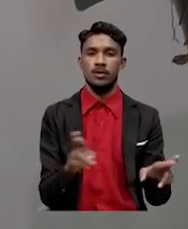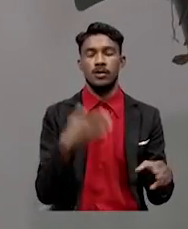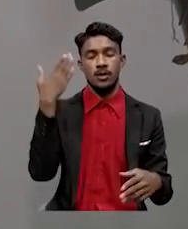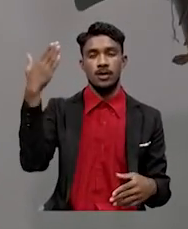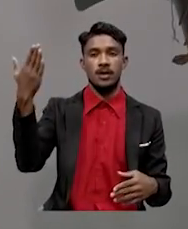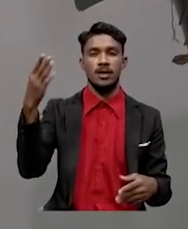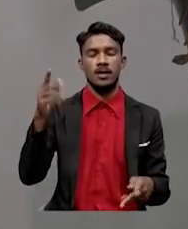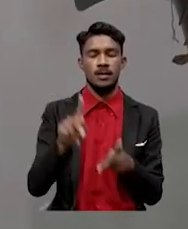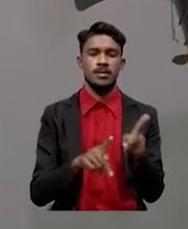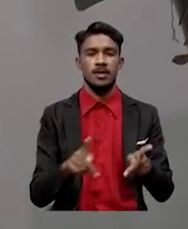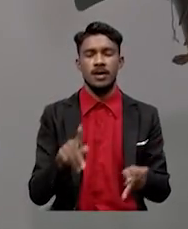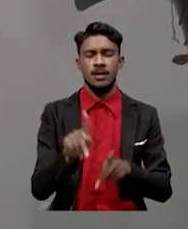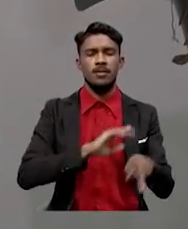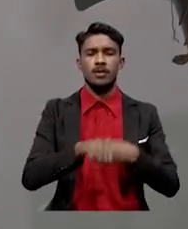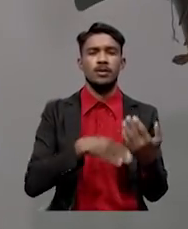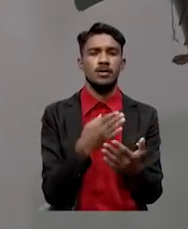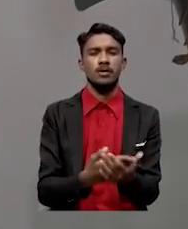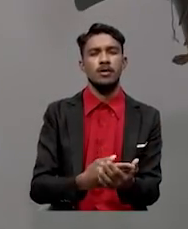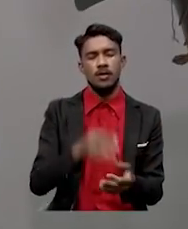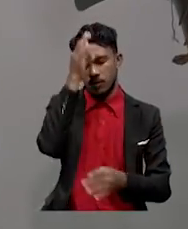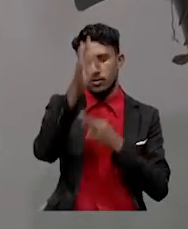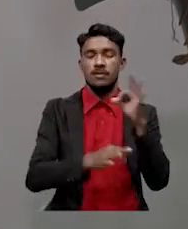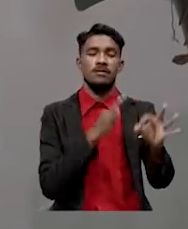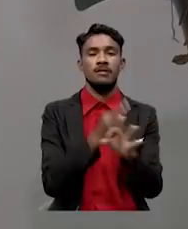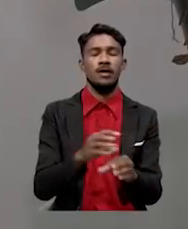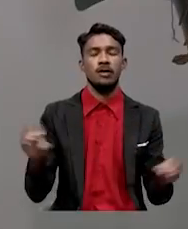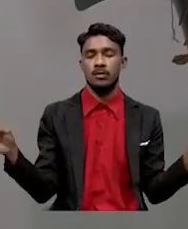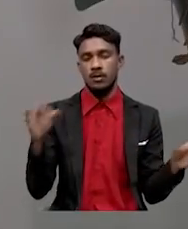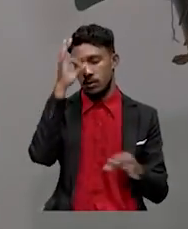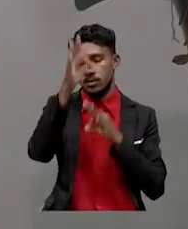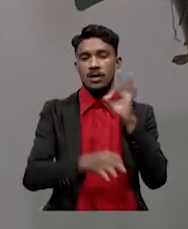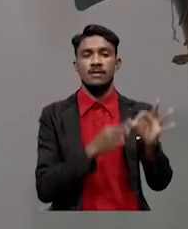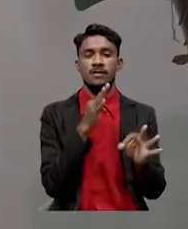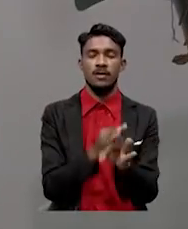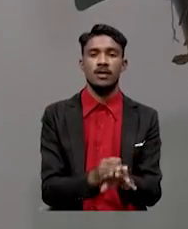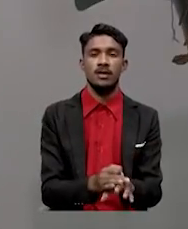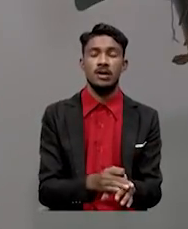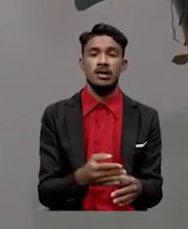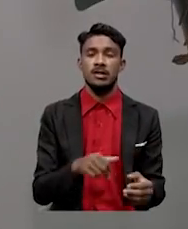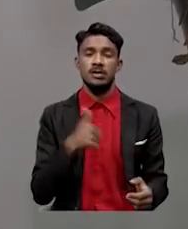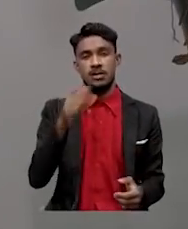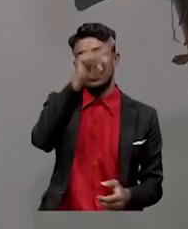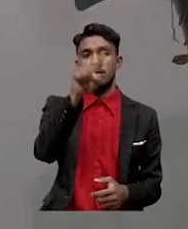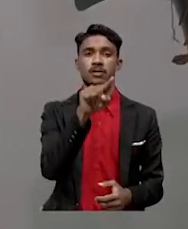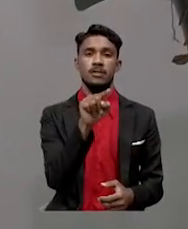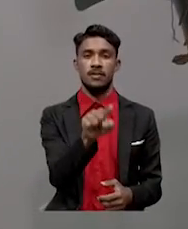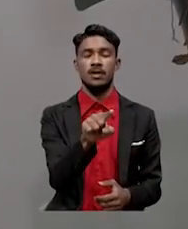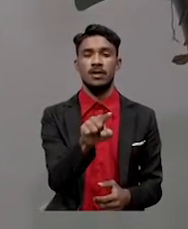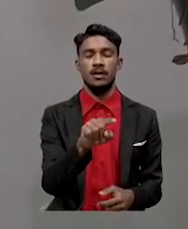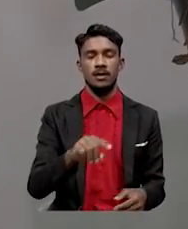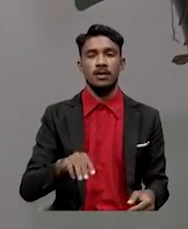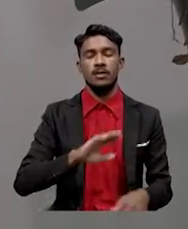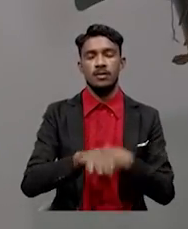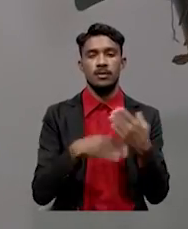bikudar ya, maksudnya balu fiar lah, fiar, balu dubi dah. Entah ini yang ada yang krisi institusional dah. Ini maksudnya ligaru hobo tidak